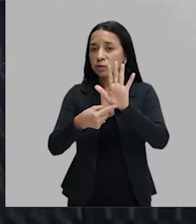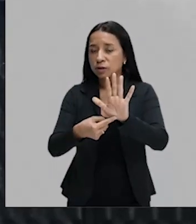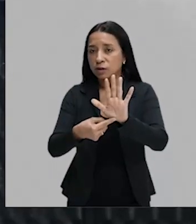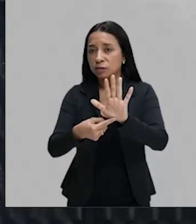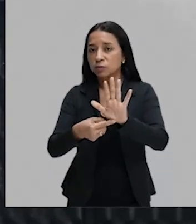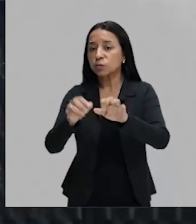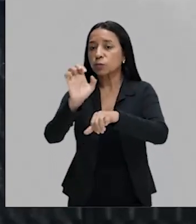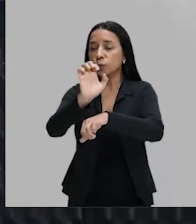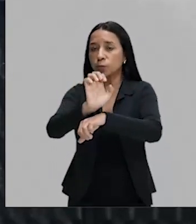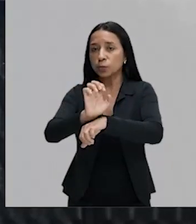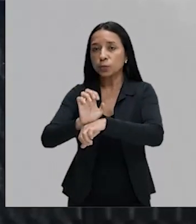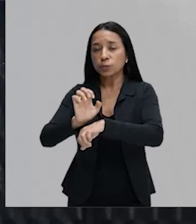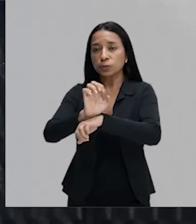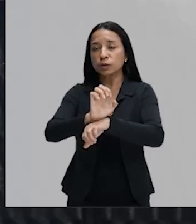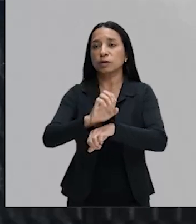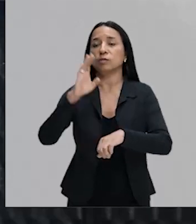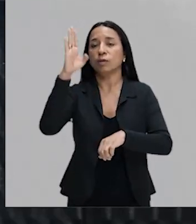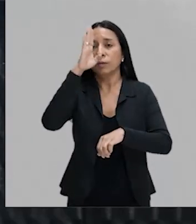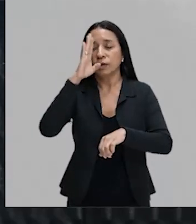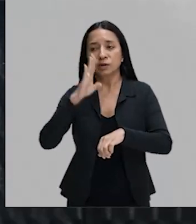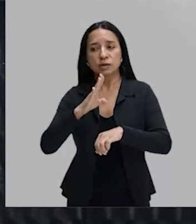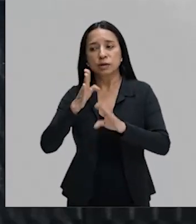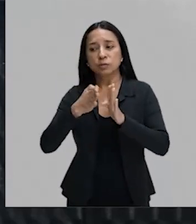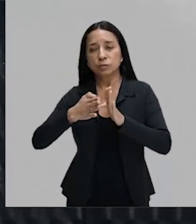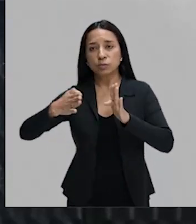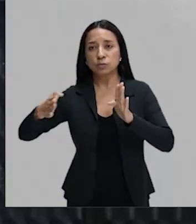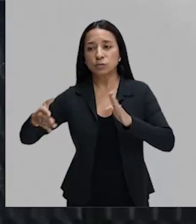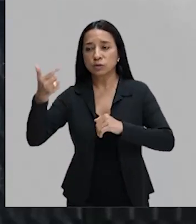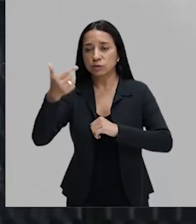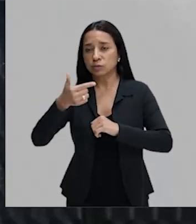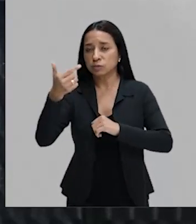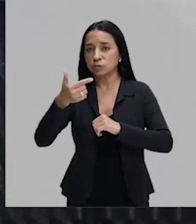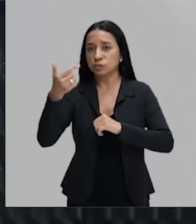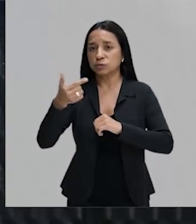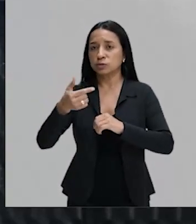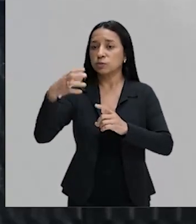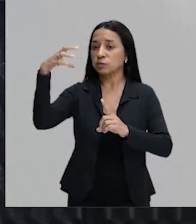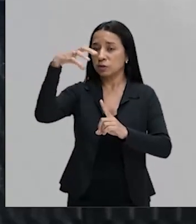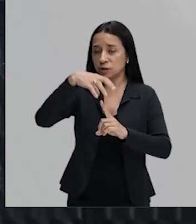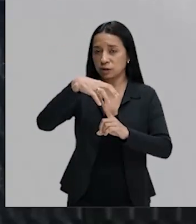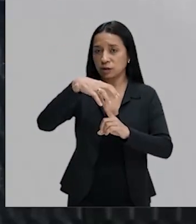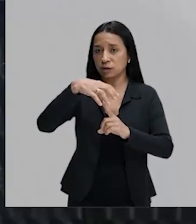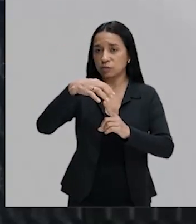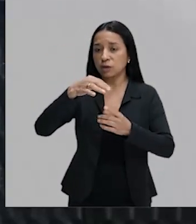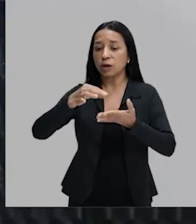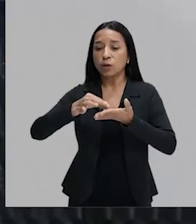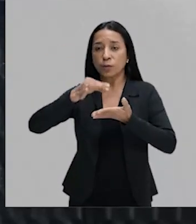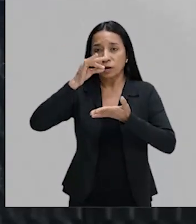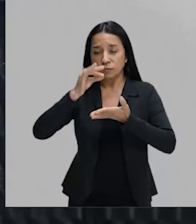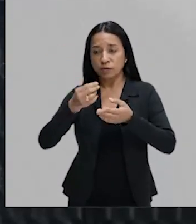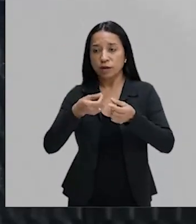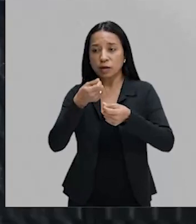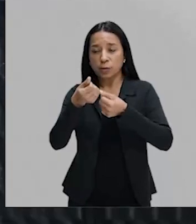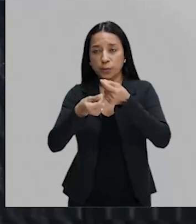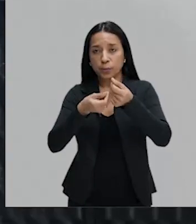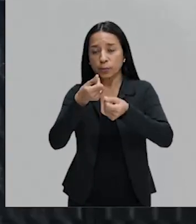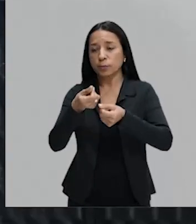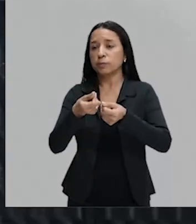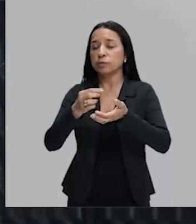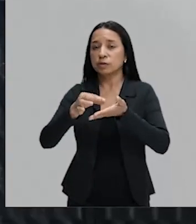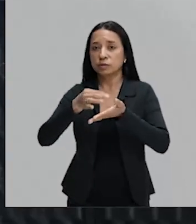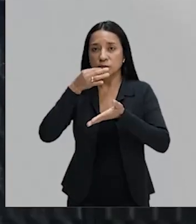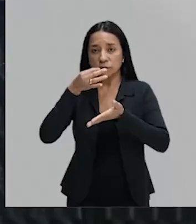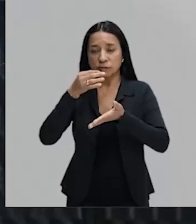Estado brasileiro durante o segundo reinado é o café, a economia cafeira. O café, na